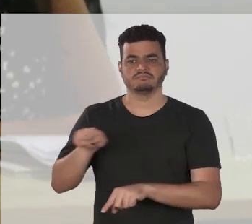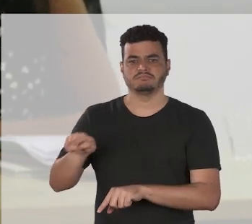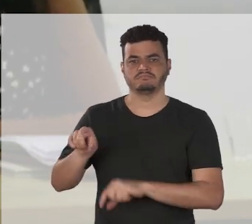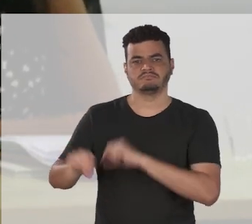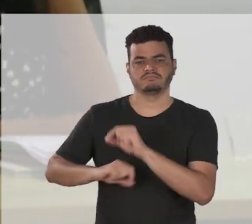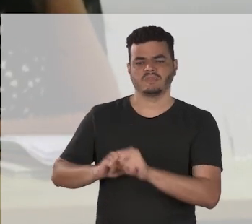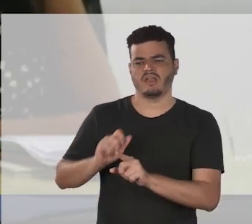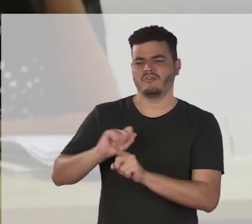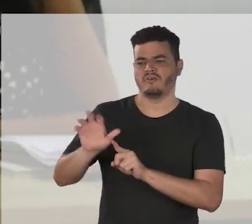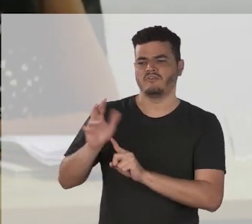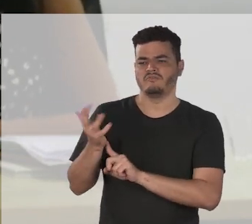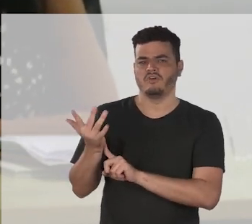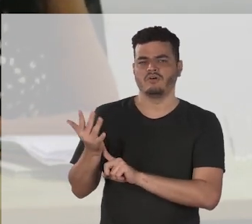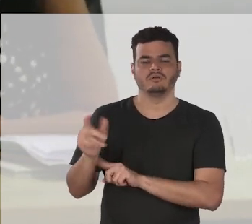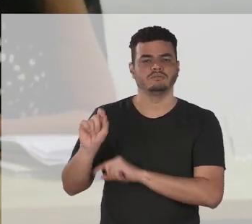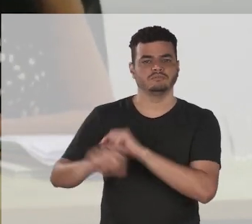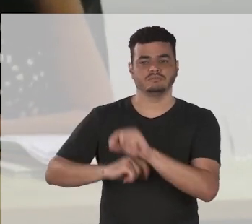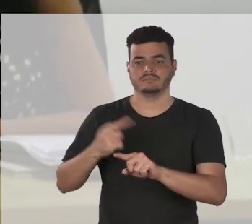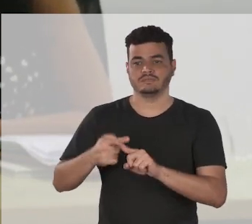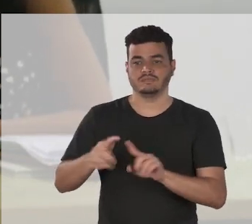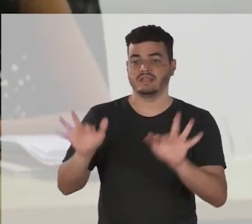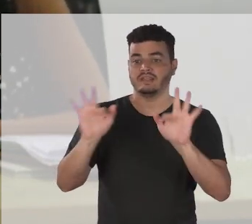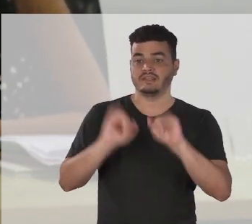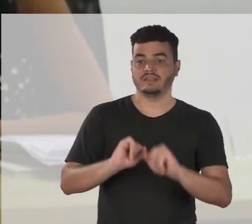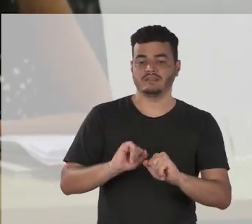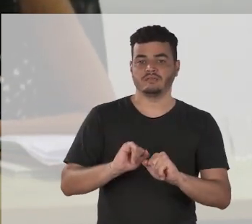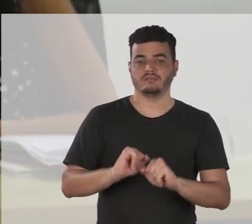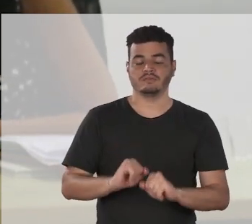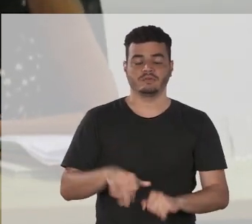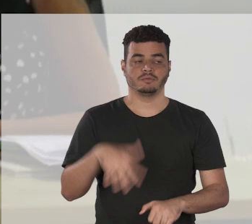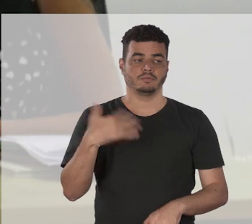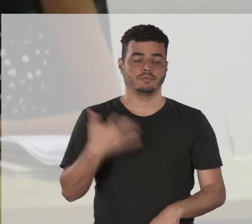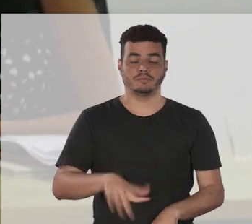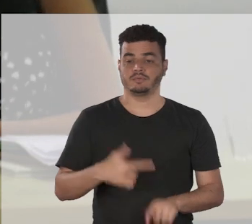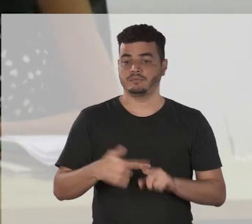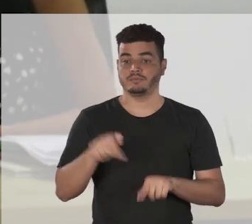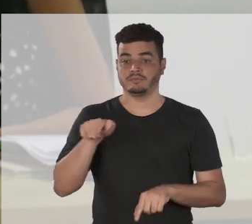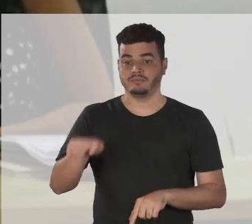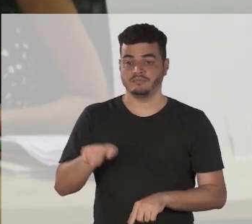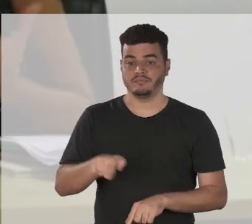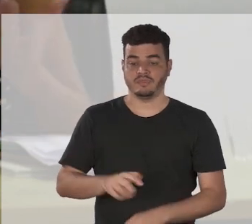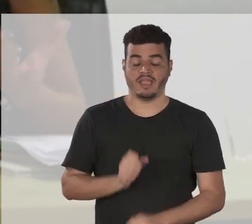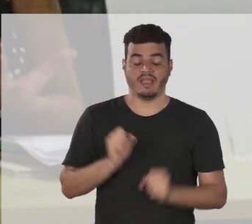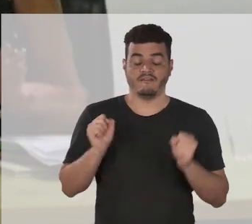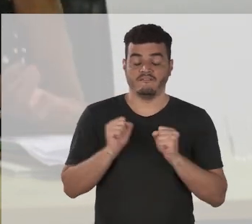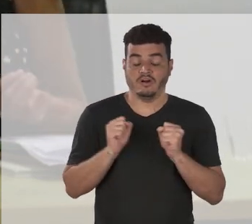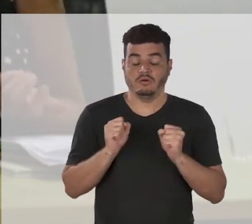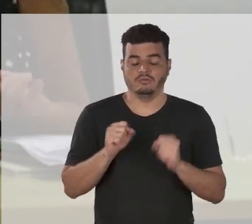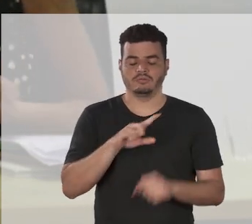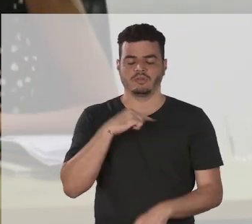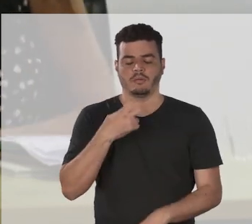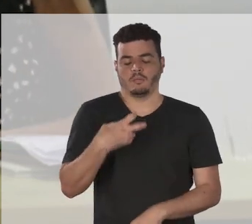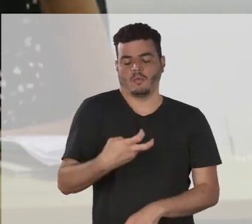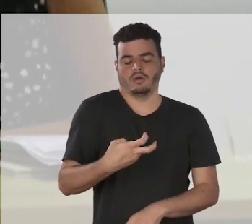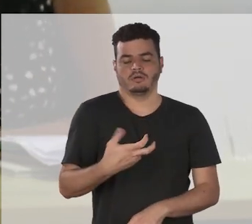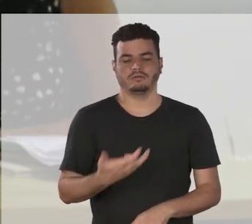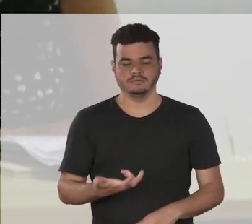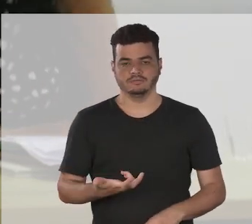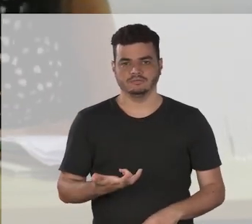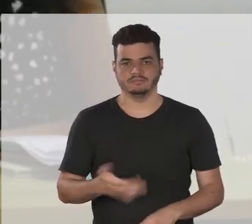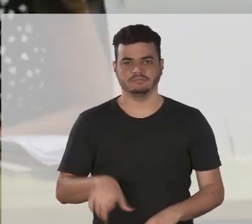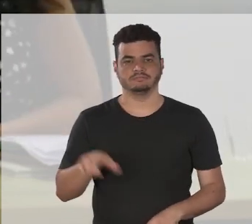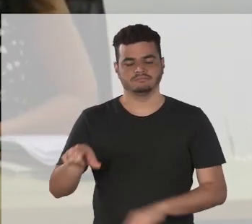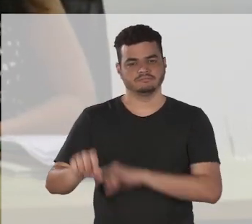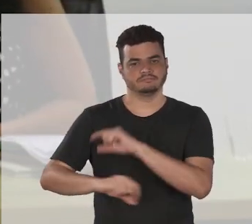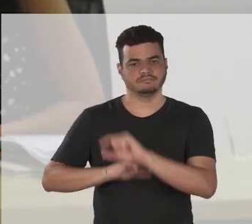A vendedora de fósforo tem um final terrível, porque viram que a sua avó morre de frio. Bom, e também, se